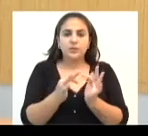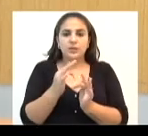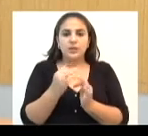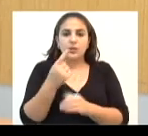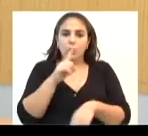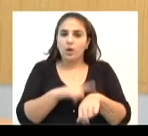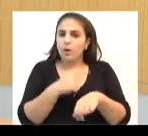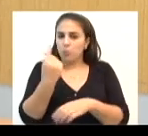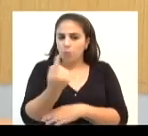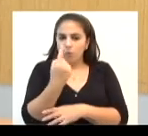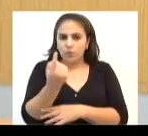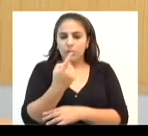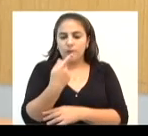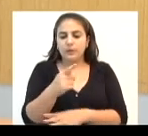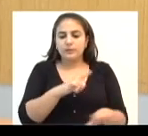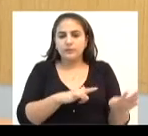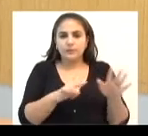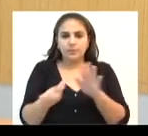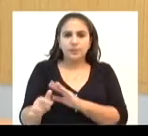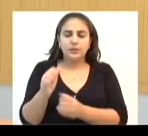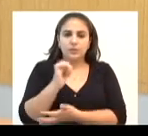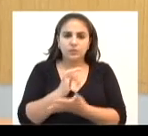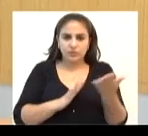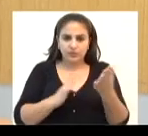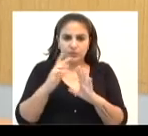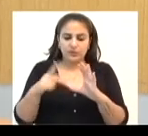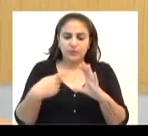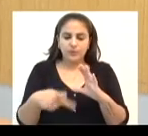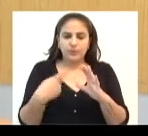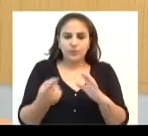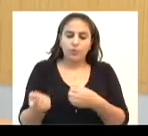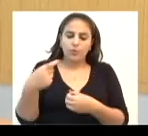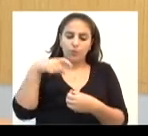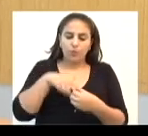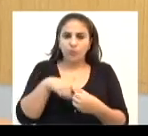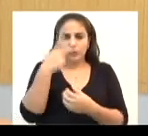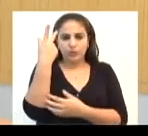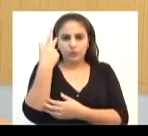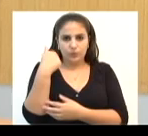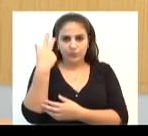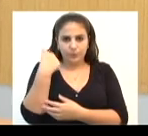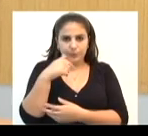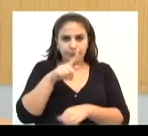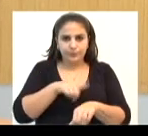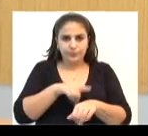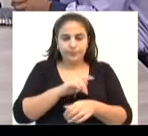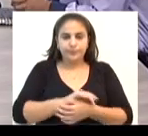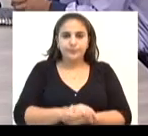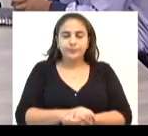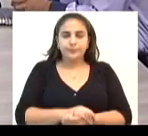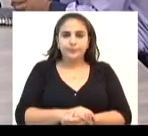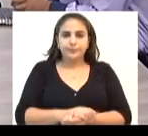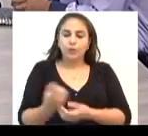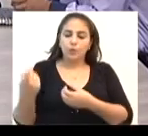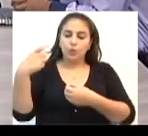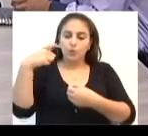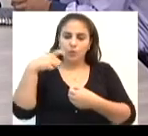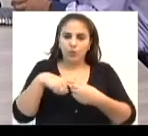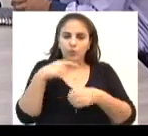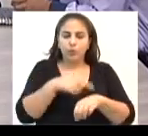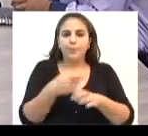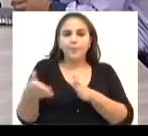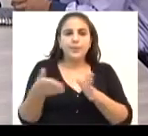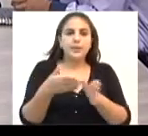único, nesta semana as atividades da Câmara de Vereadores voltaram ao horário normal. Com o retorno do